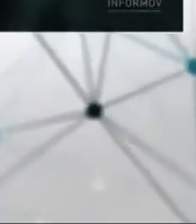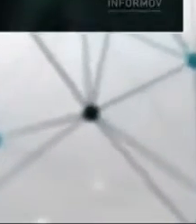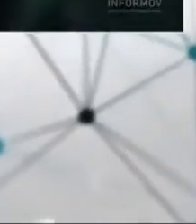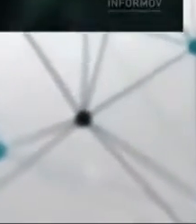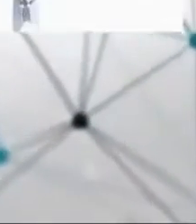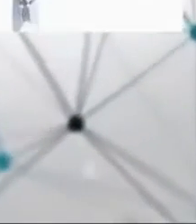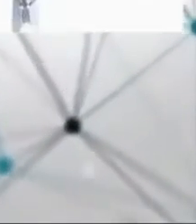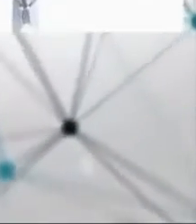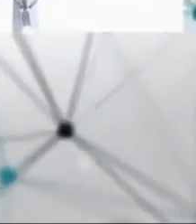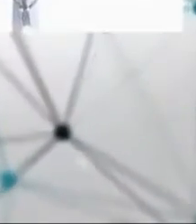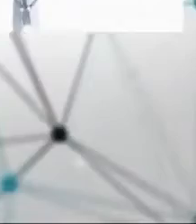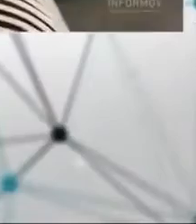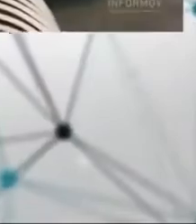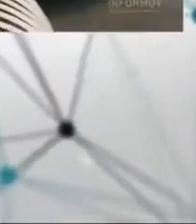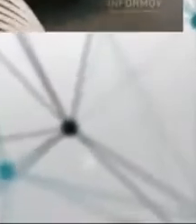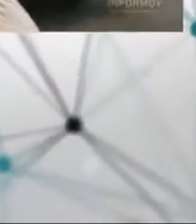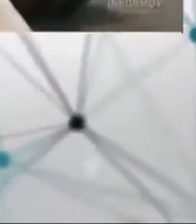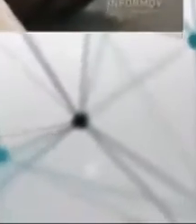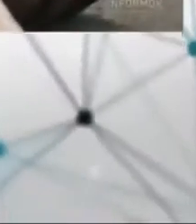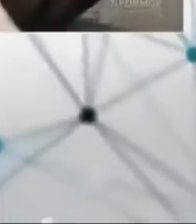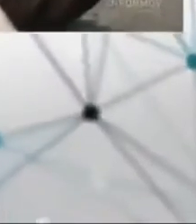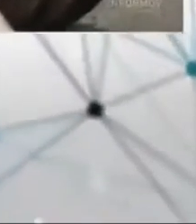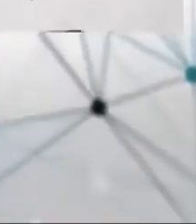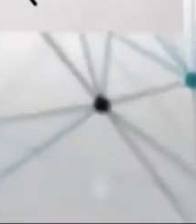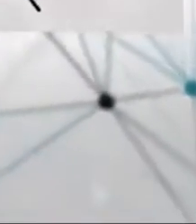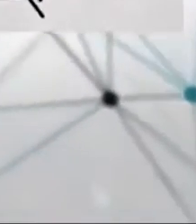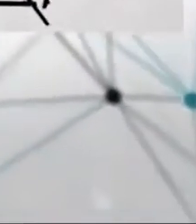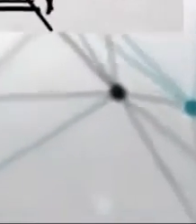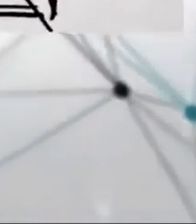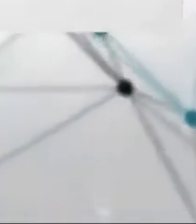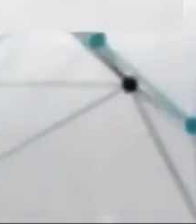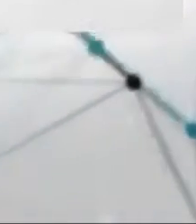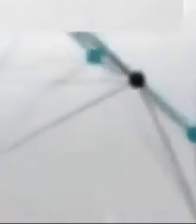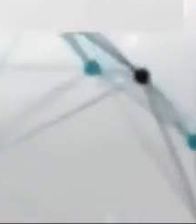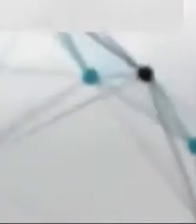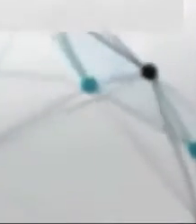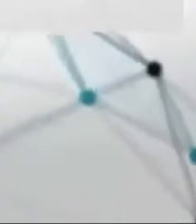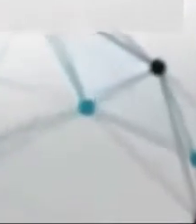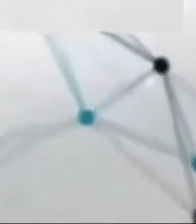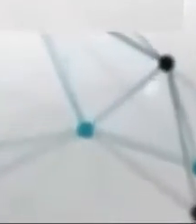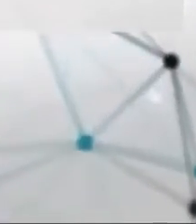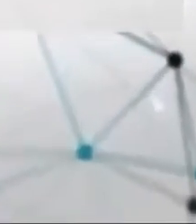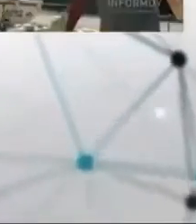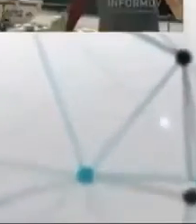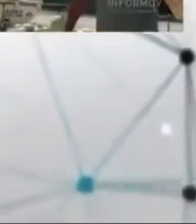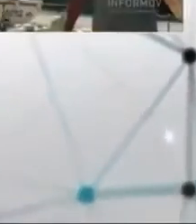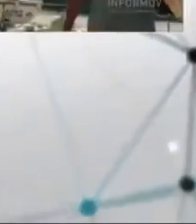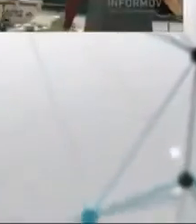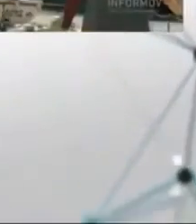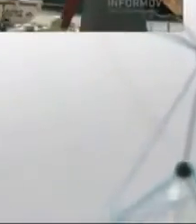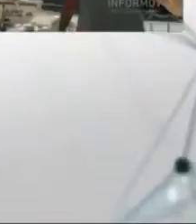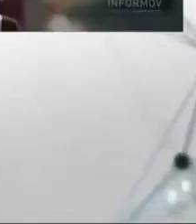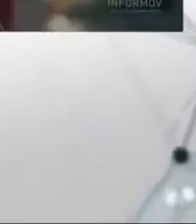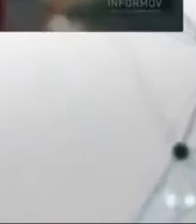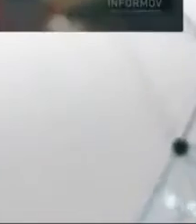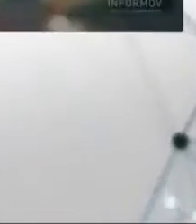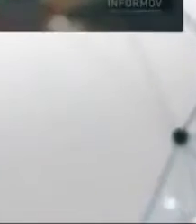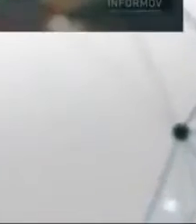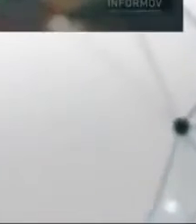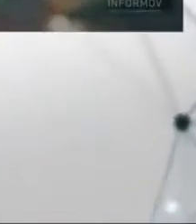simples informov a 29 anos fazendo arquitetura de Vanguarda e engenharia de excelência